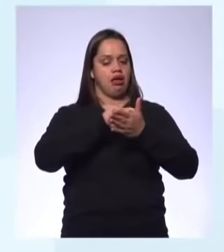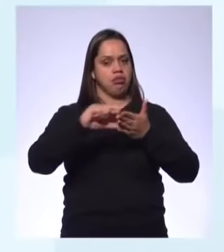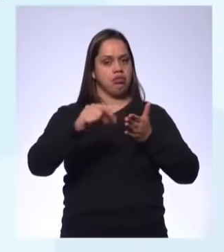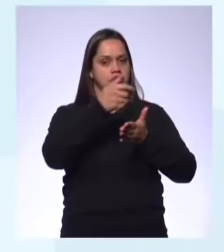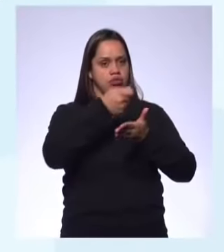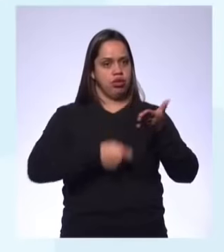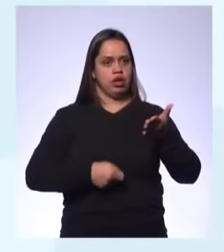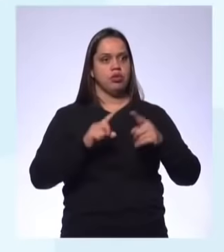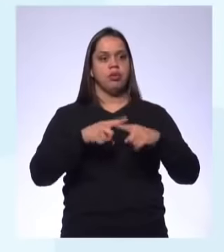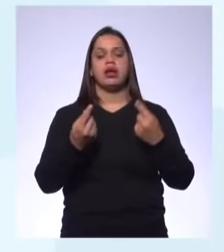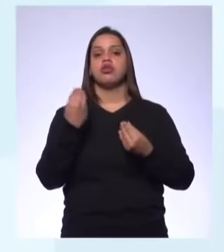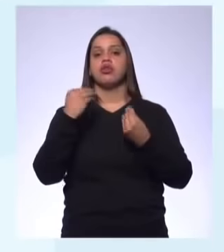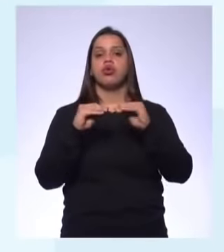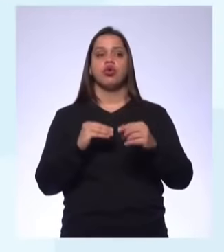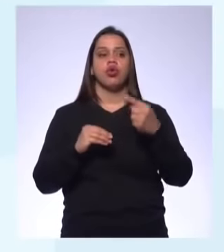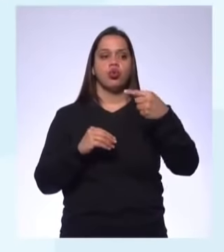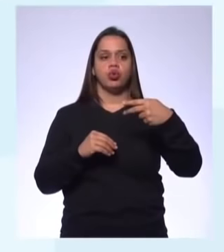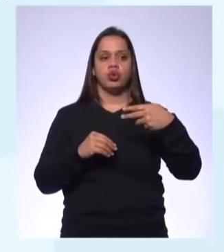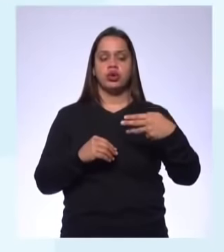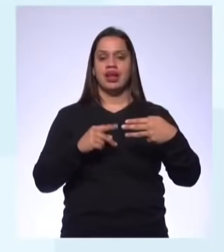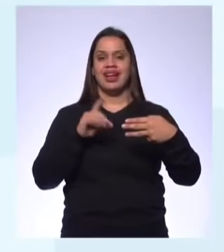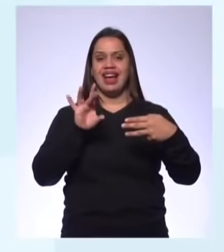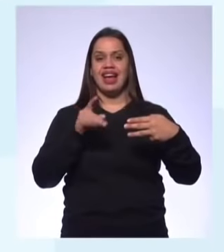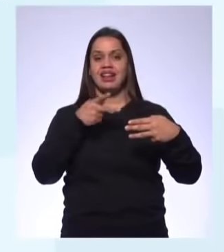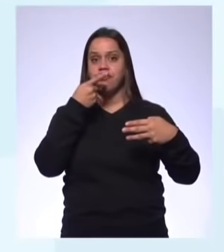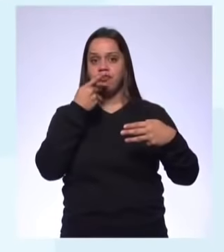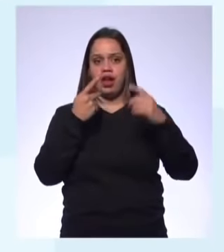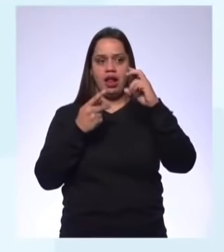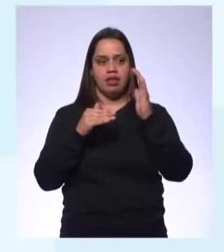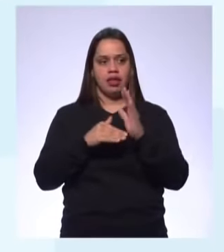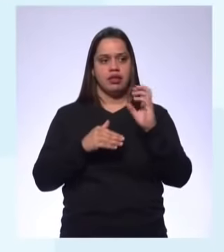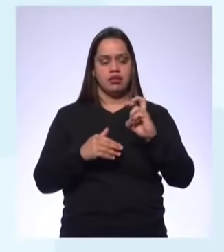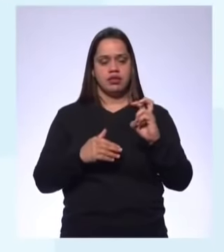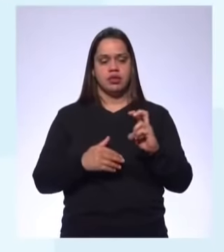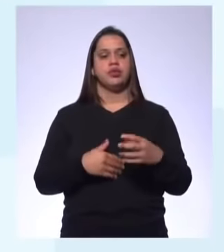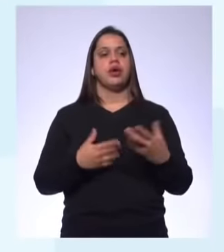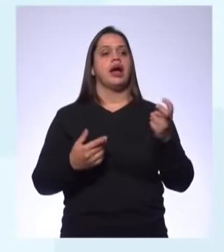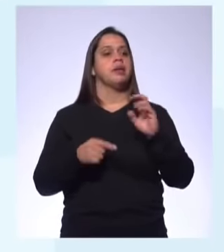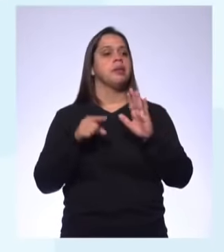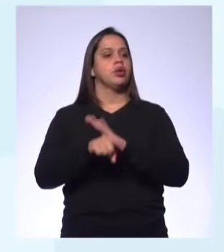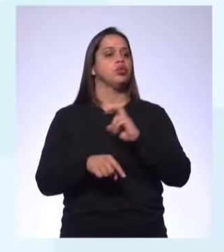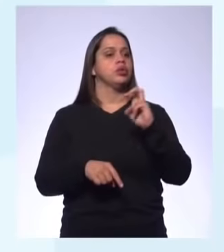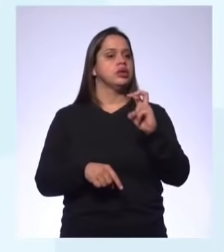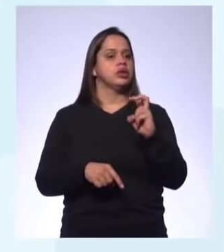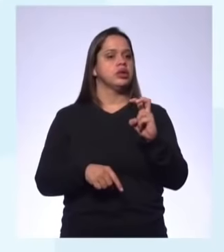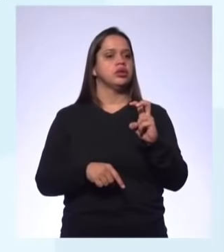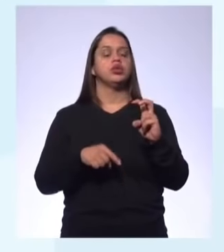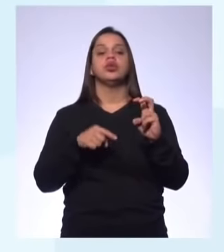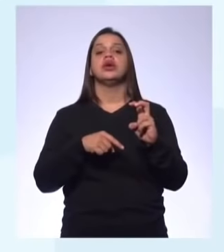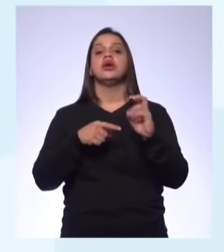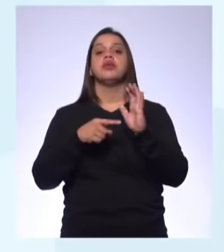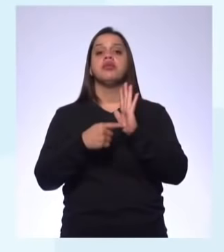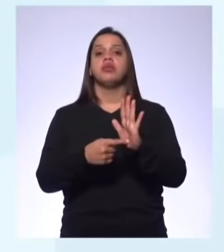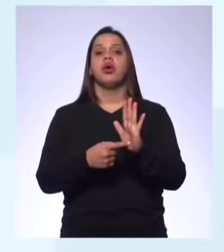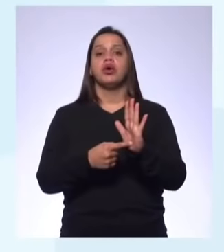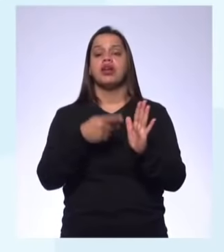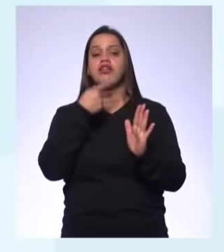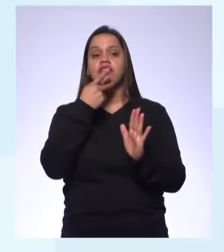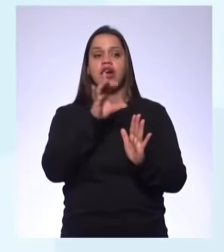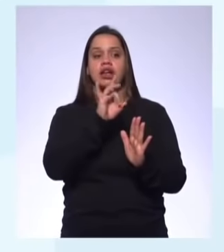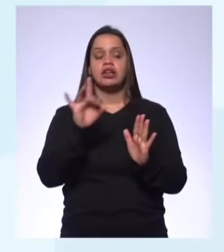Só que eu pontuei aí cada fala. 1, 2, 3, 4 e 5. Indique os personagens das falas acima. Então, vamos fazer com